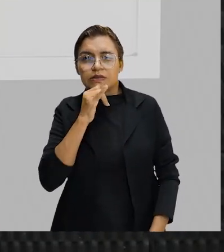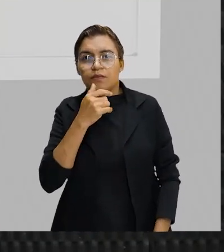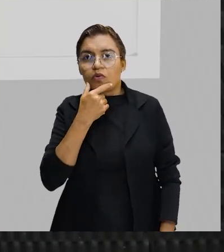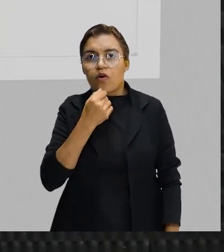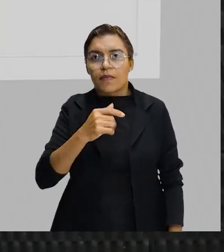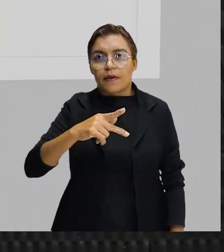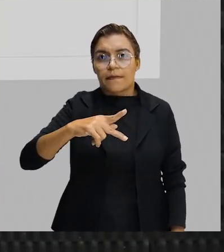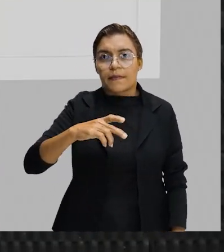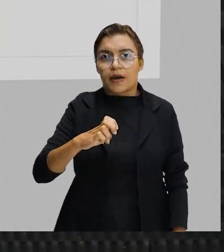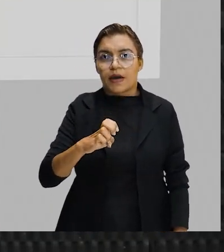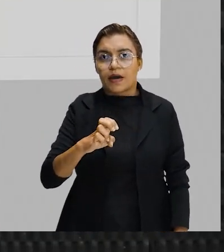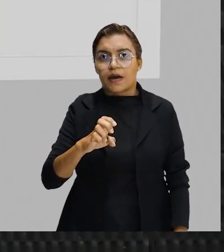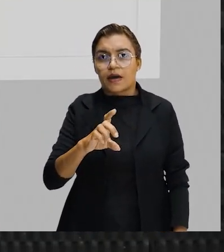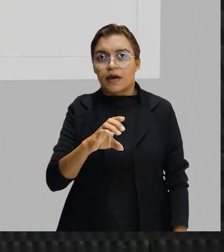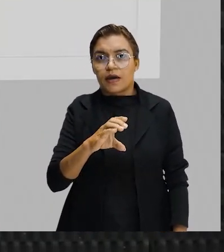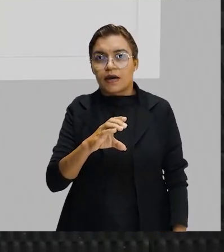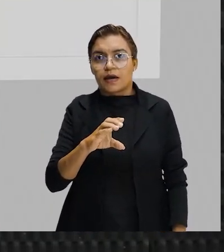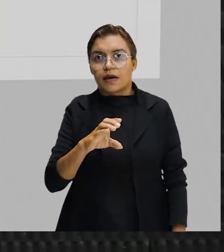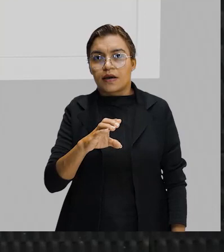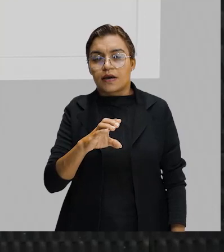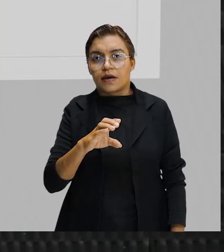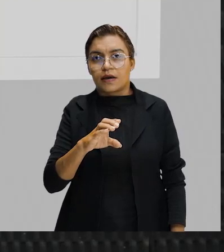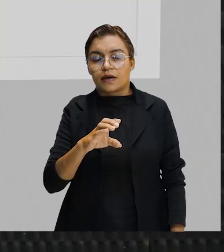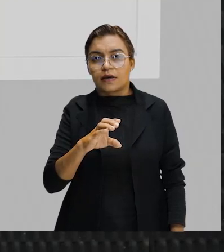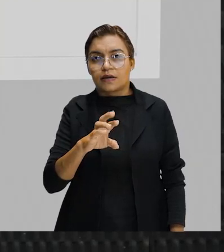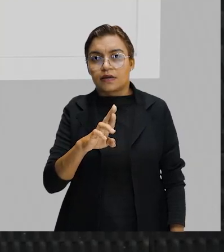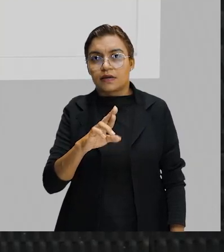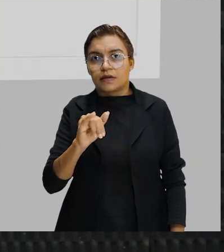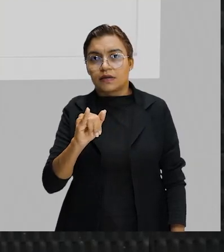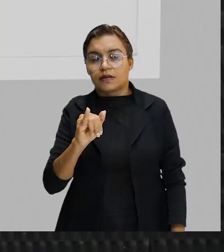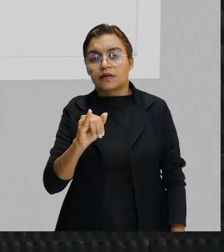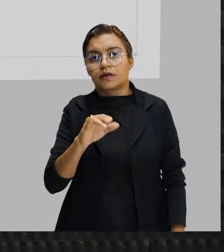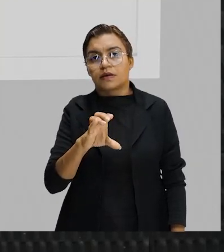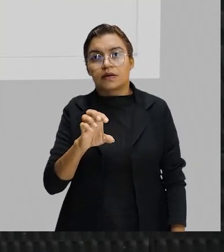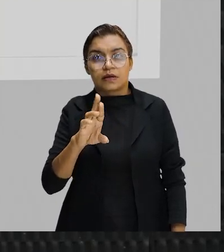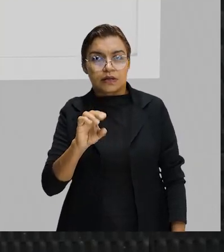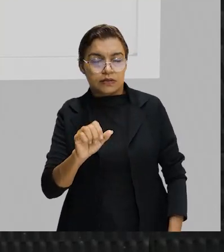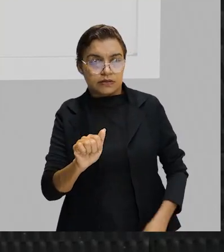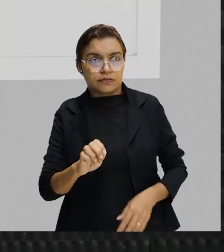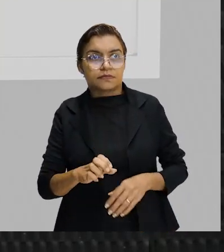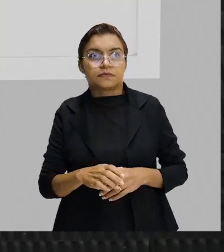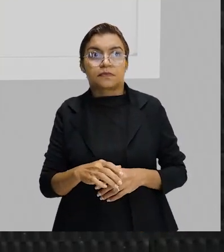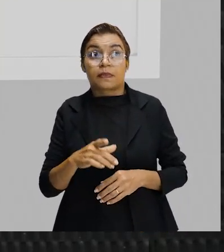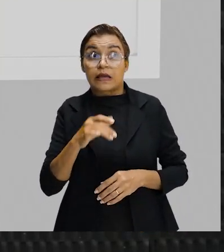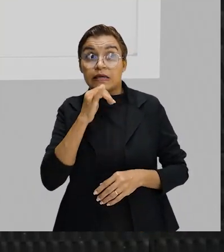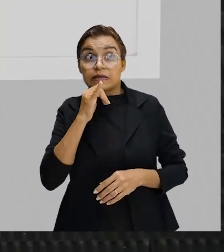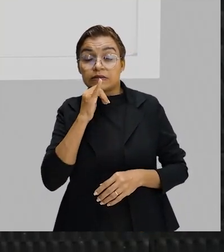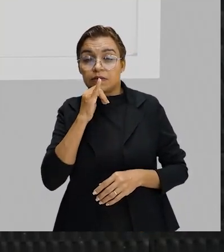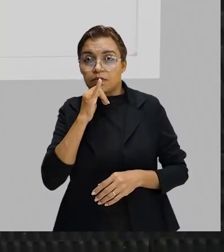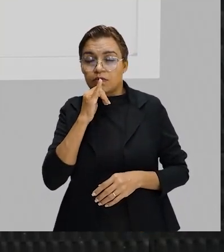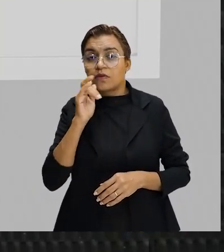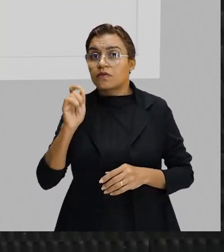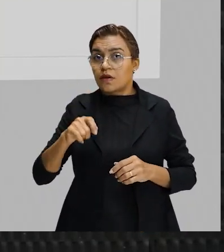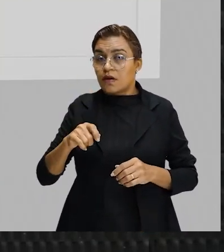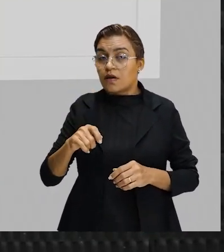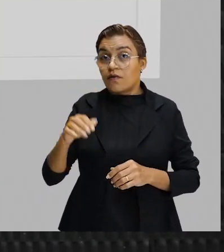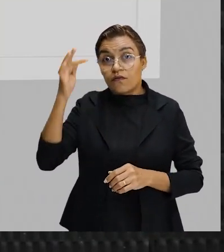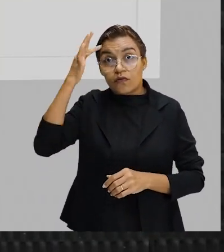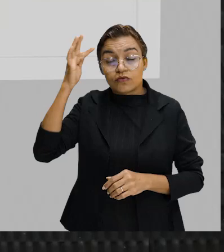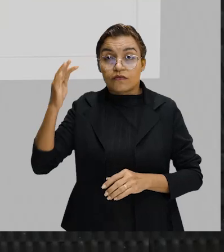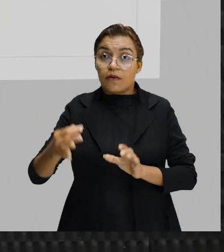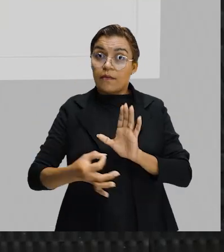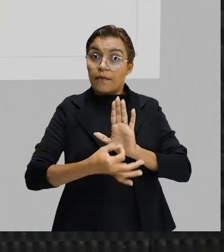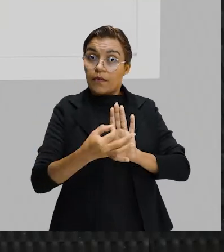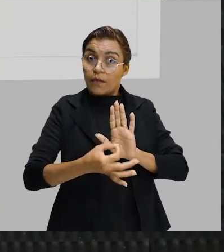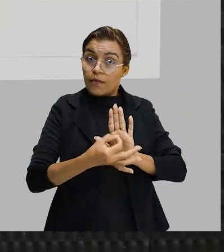tá? Mas nós tínhamos também, olha, a filosofia como uma boa proposta para argumentação. E um filósofo, né,